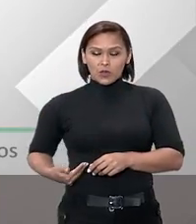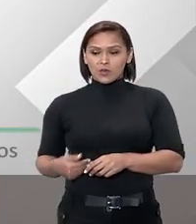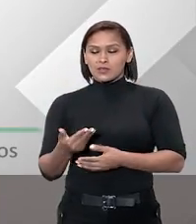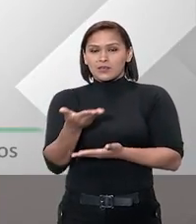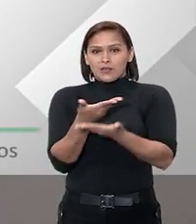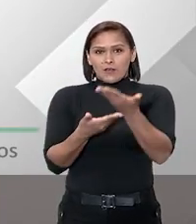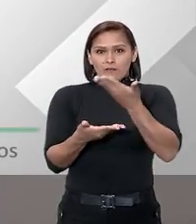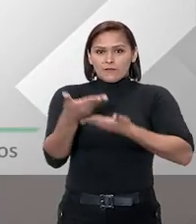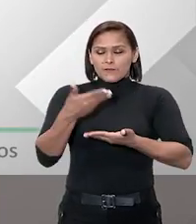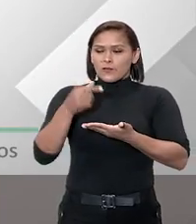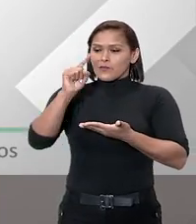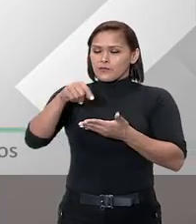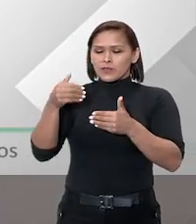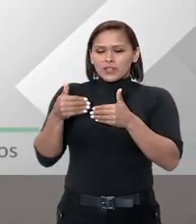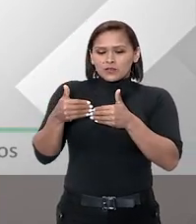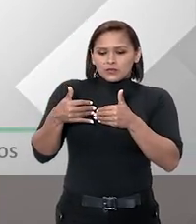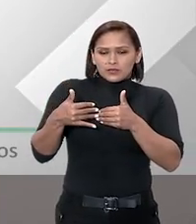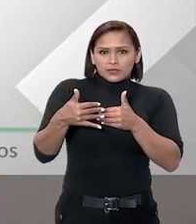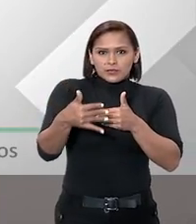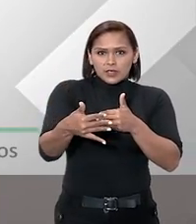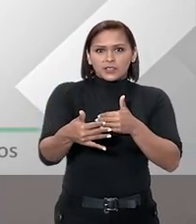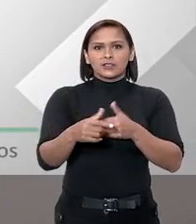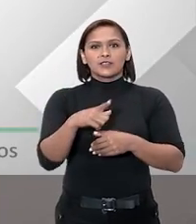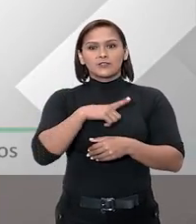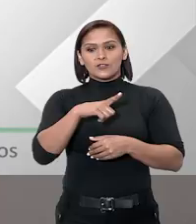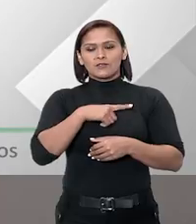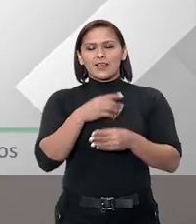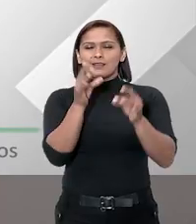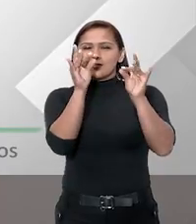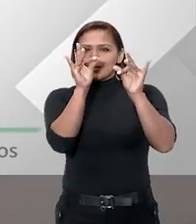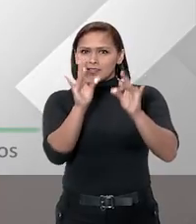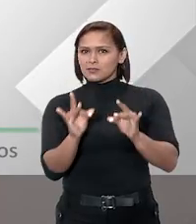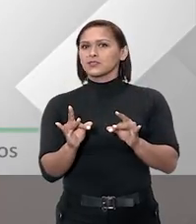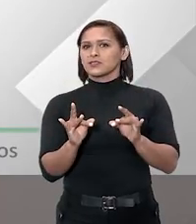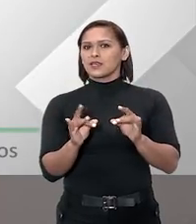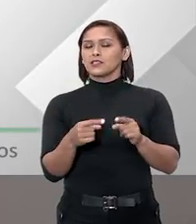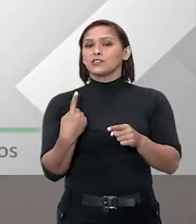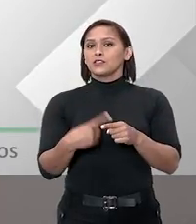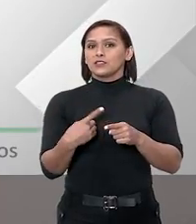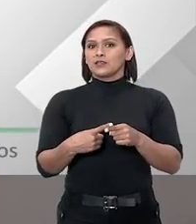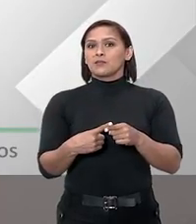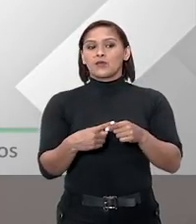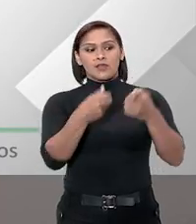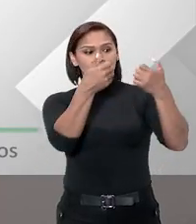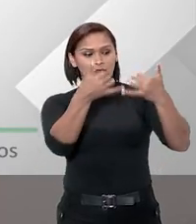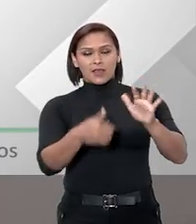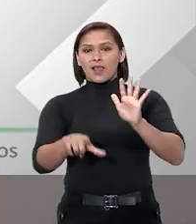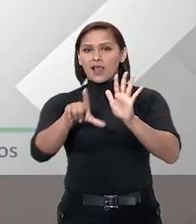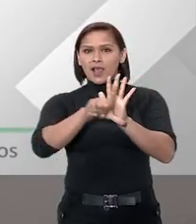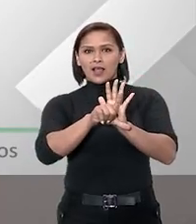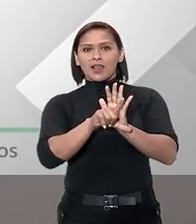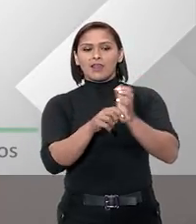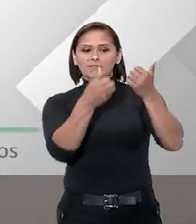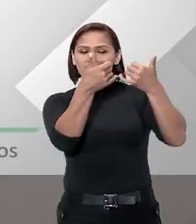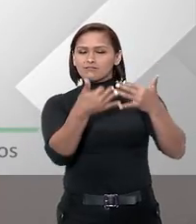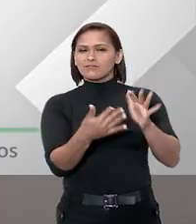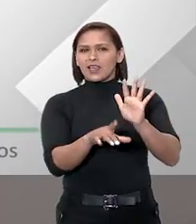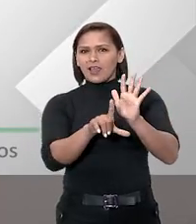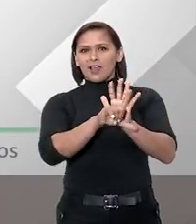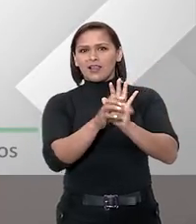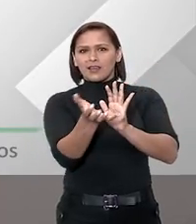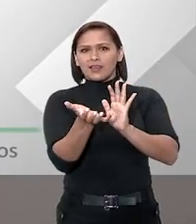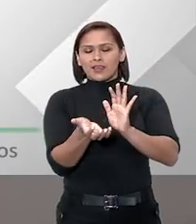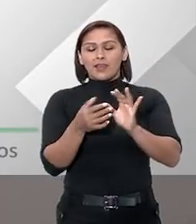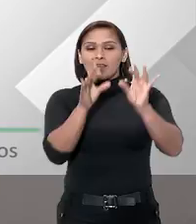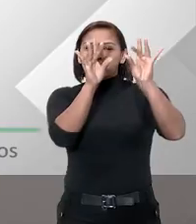estão envolvidos nessa questão tivesse essa sensibilidade, porque é justamente isso que a lei pede,